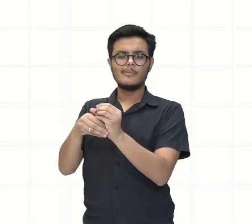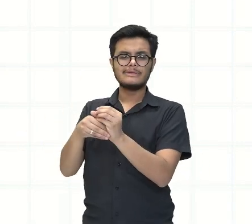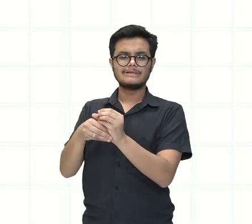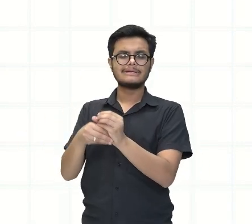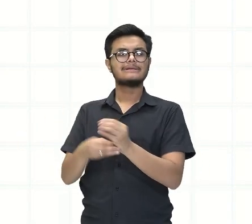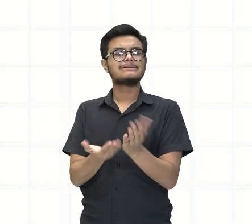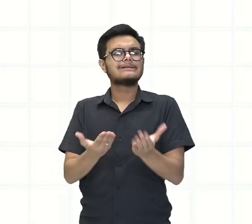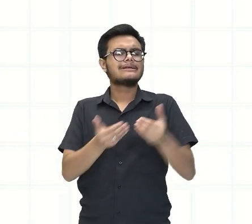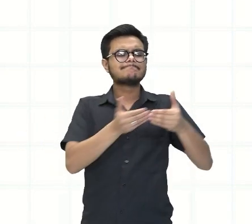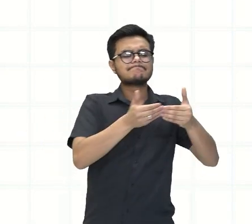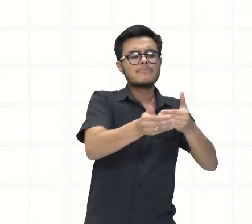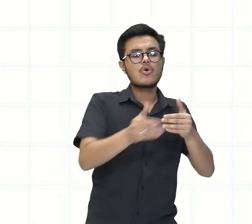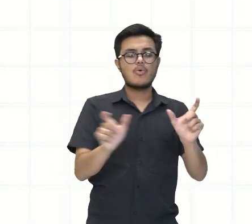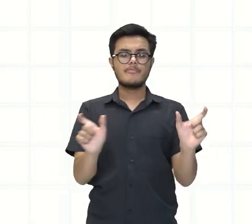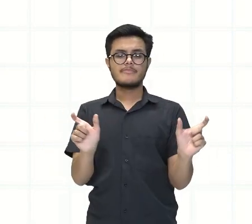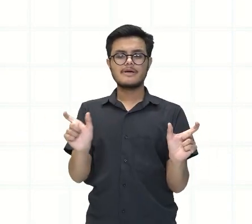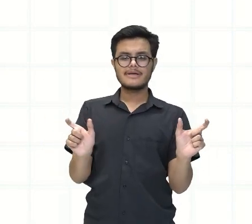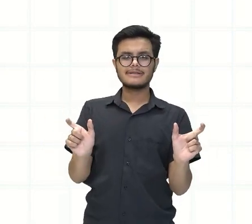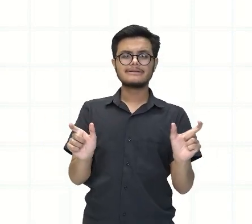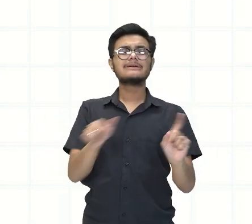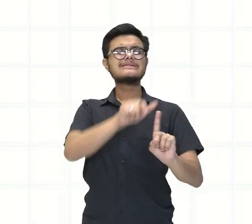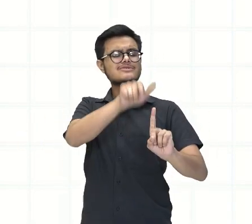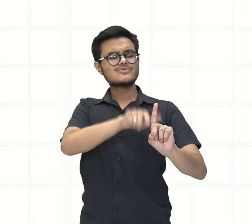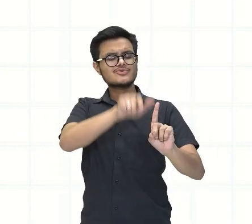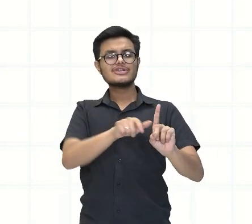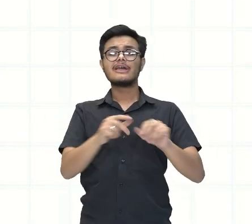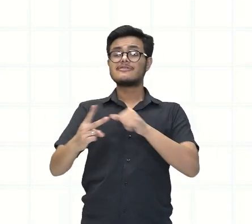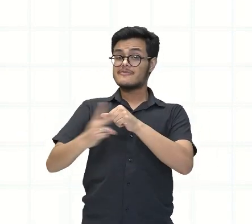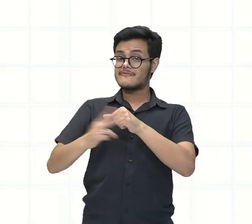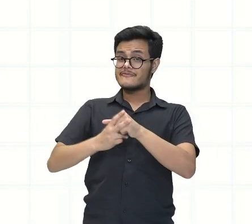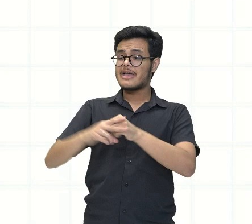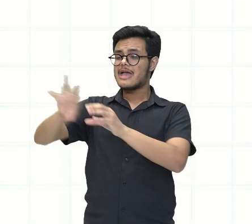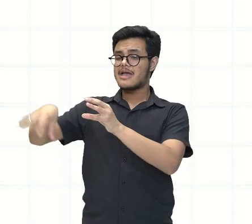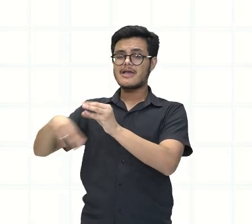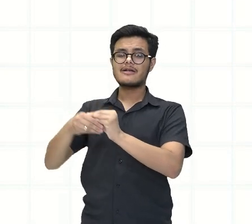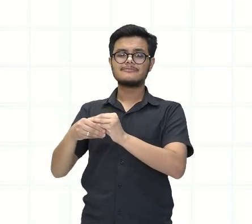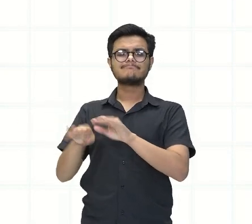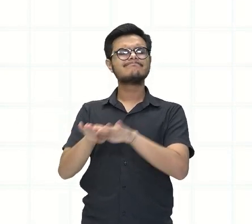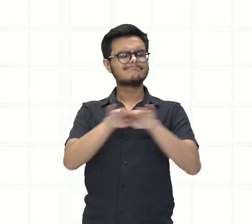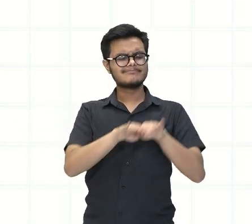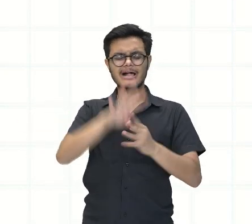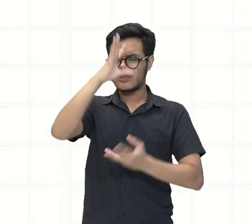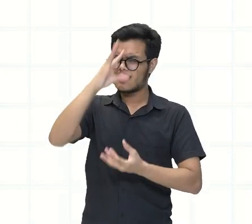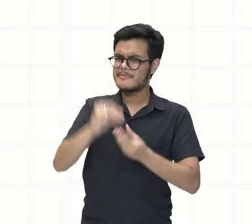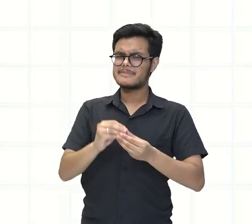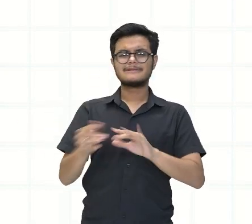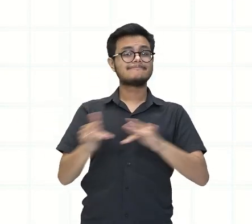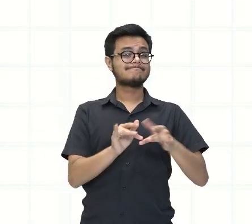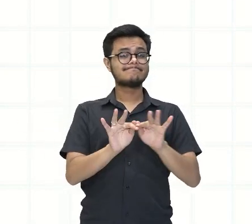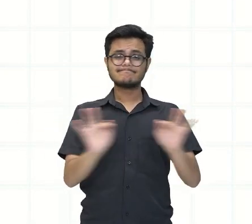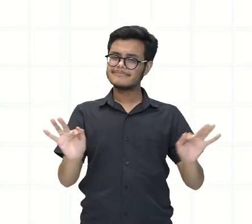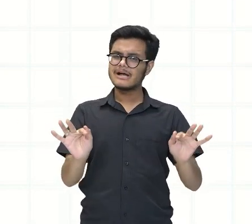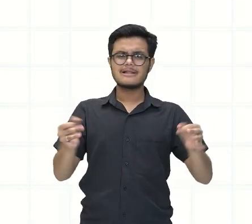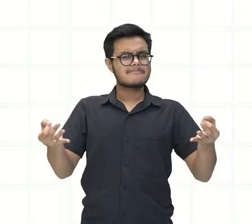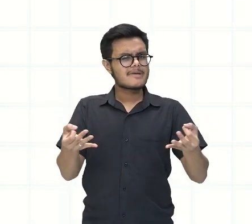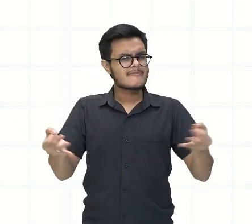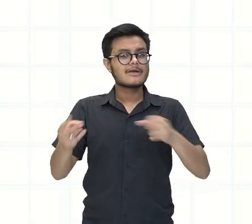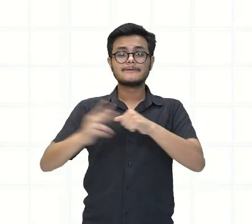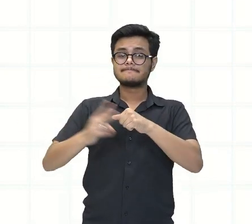ali combinar com o sujeito para que haja harmonia. Então, o verbo tem essa